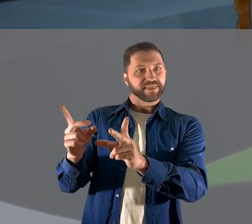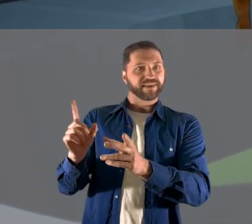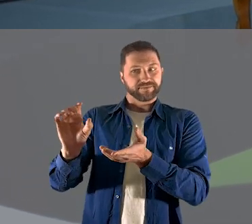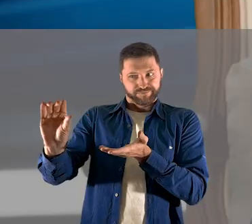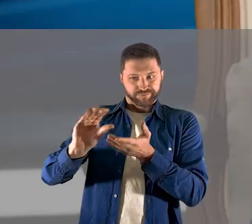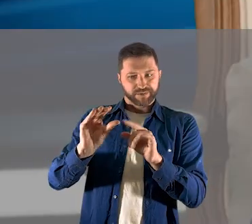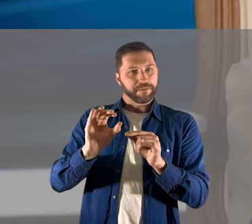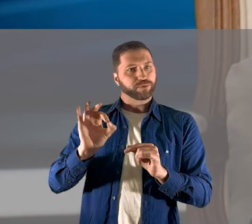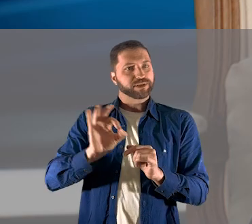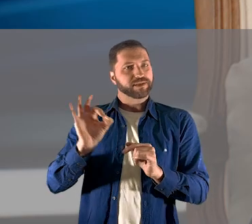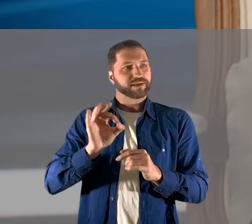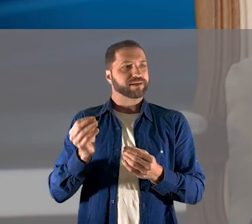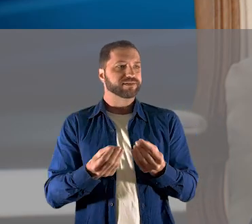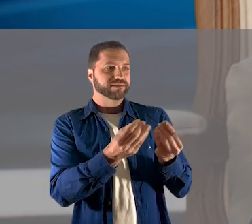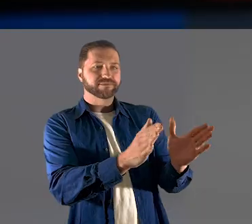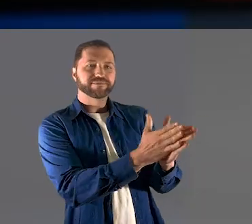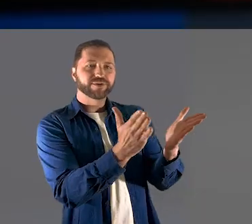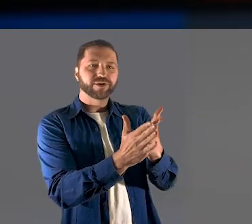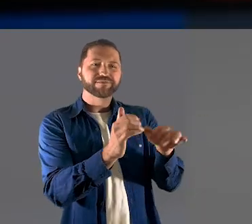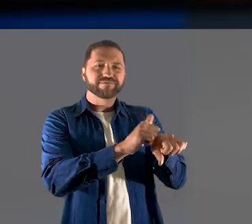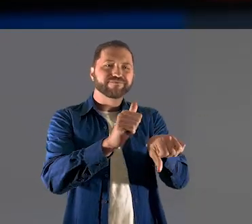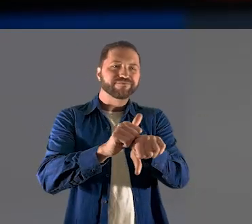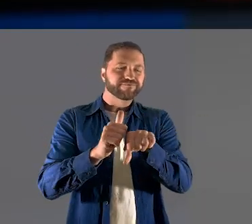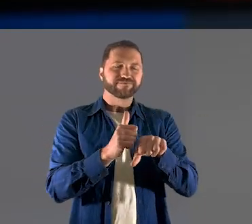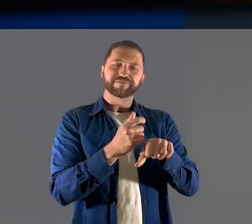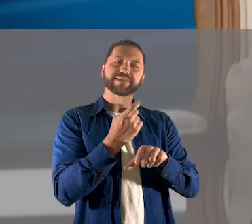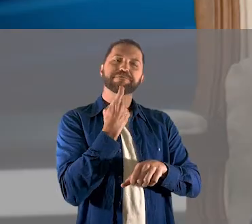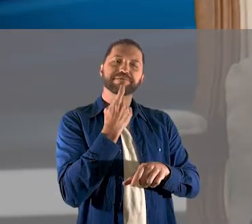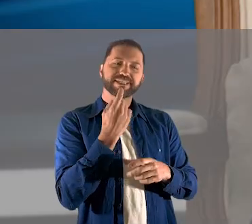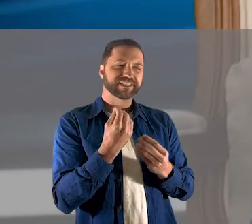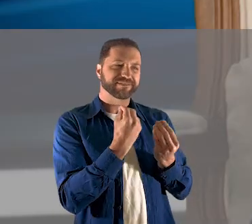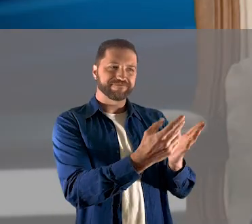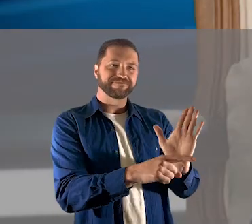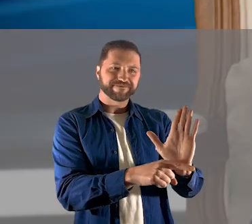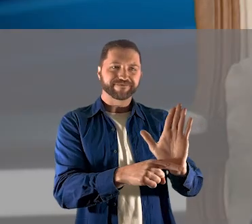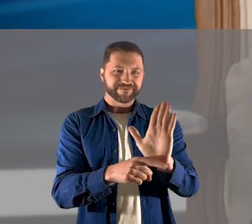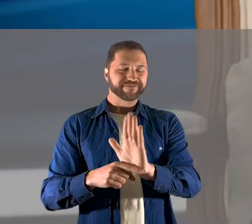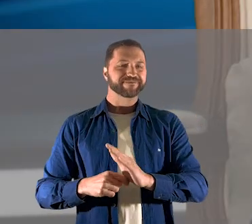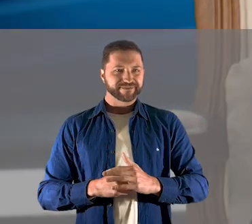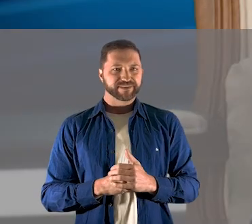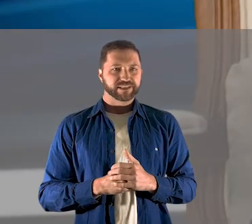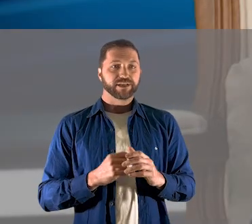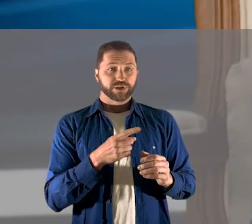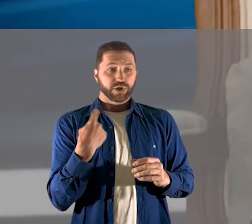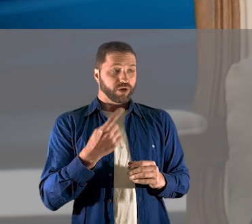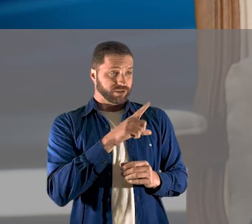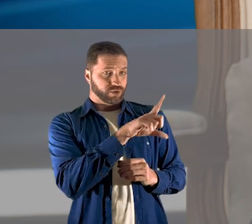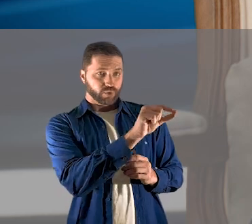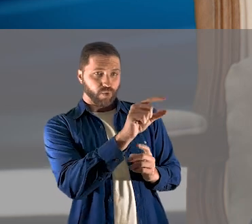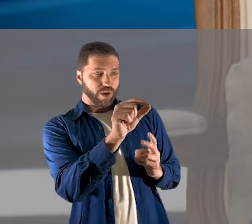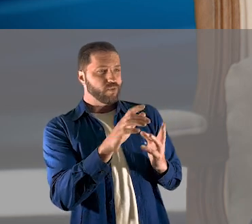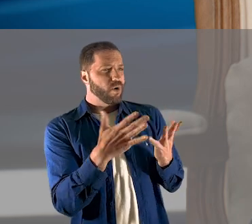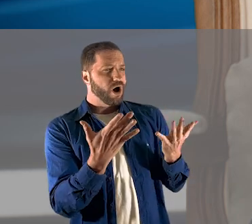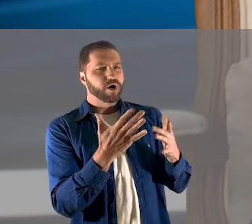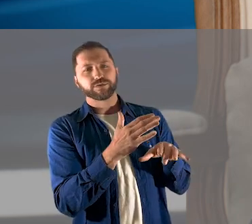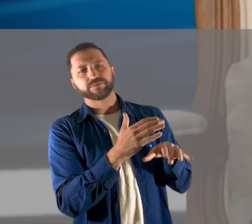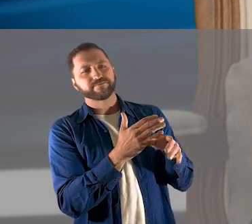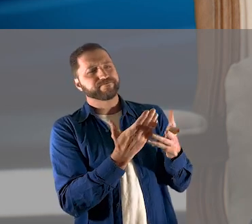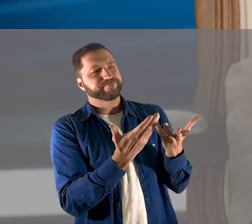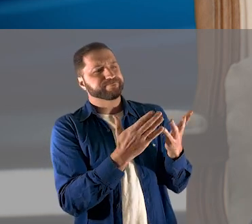é doado para instituições de caridade e em Campinas e a gente escolheu sempre